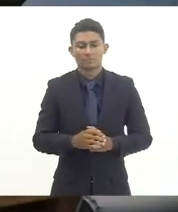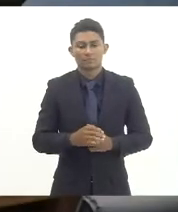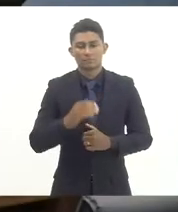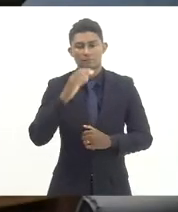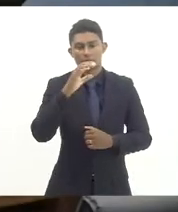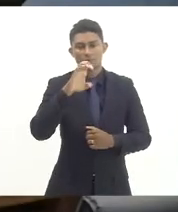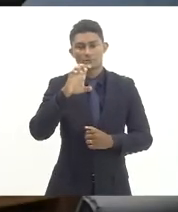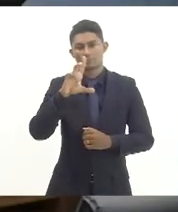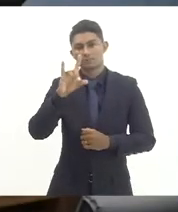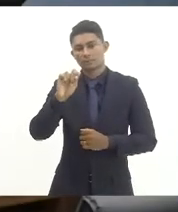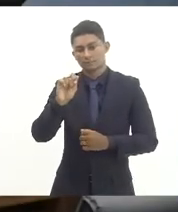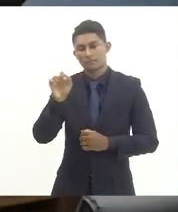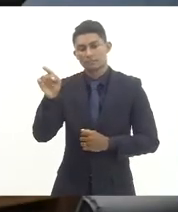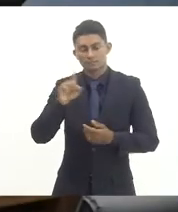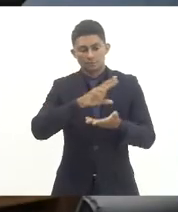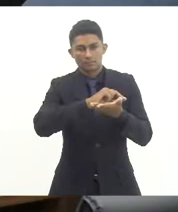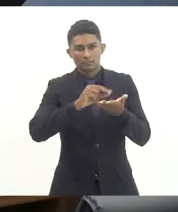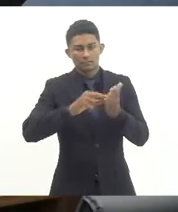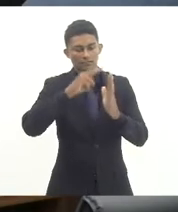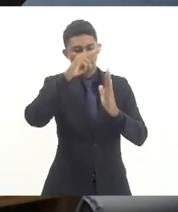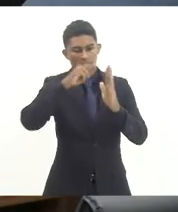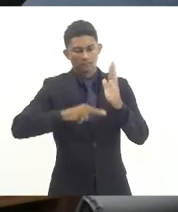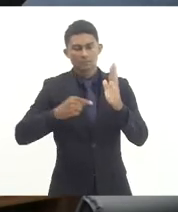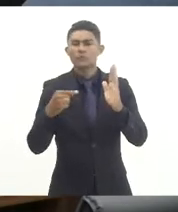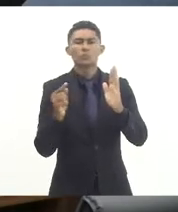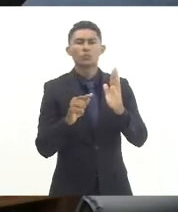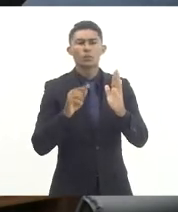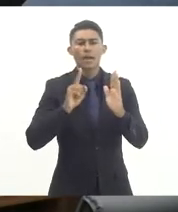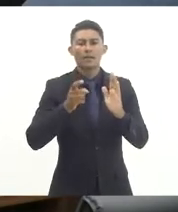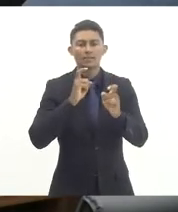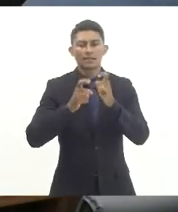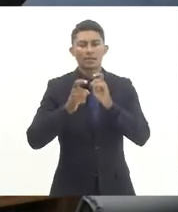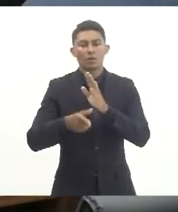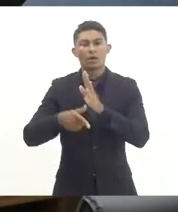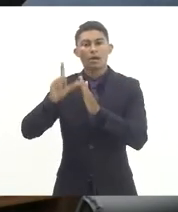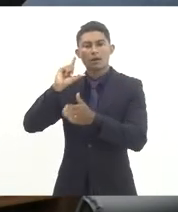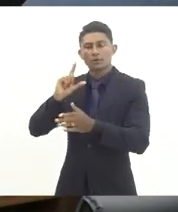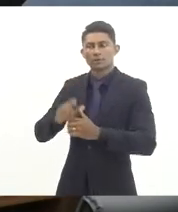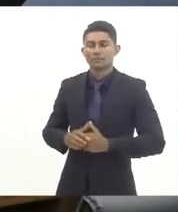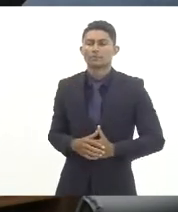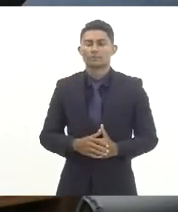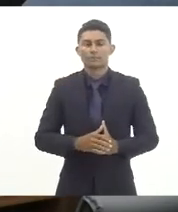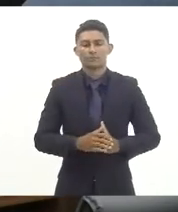Célia Jordão para fazer a leitura da ata da sessão anterior.